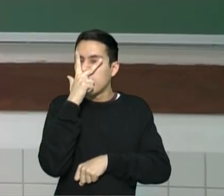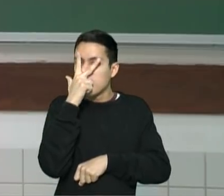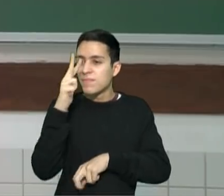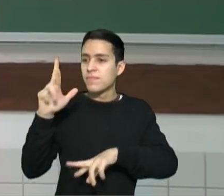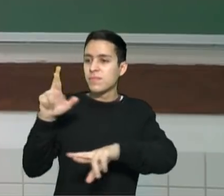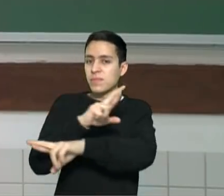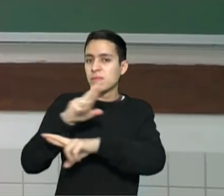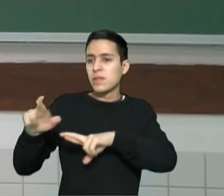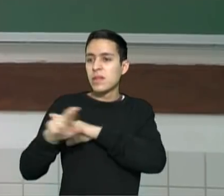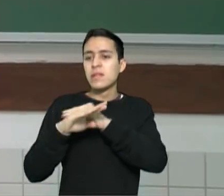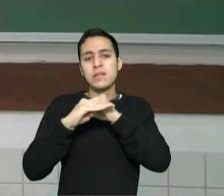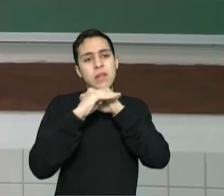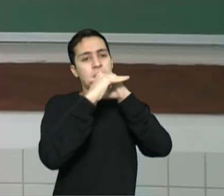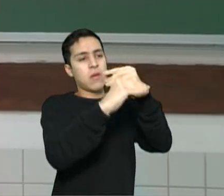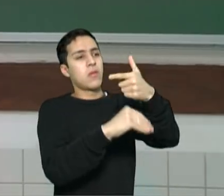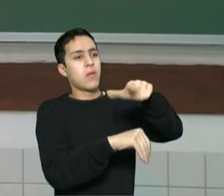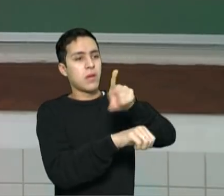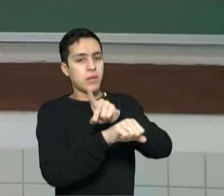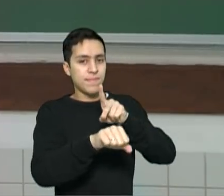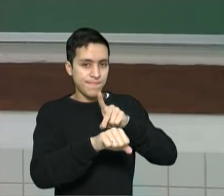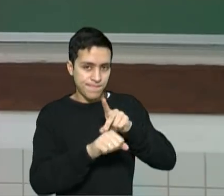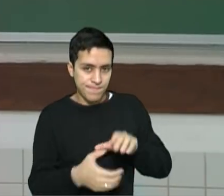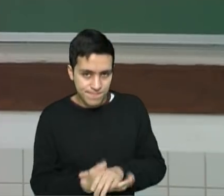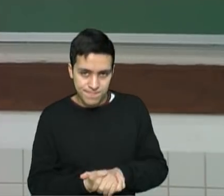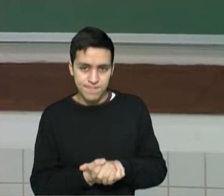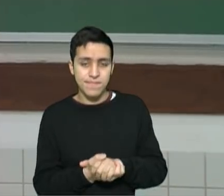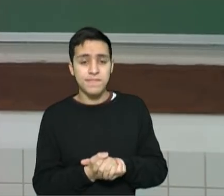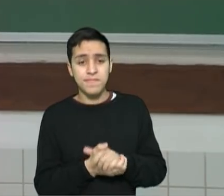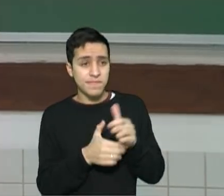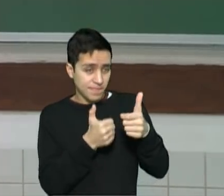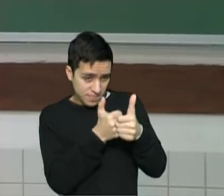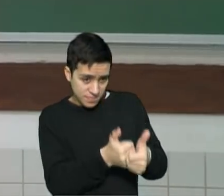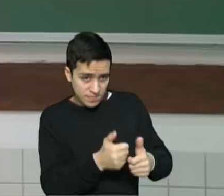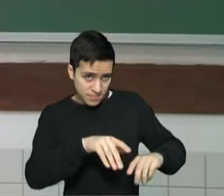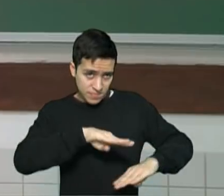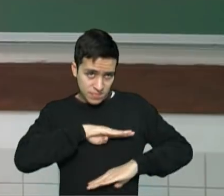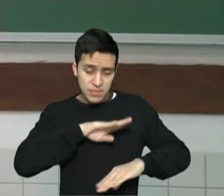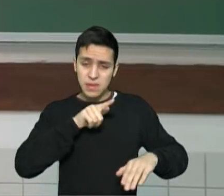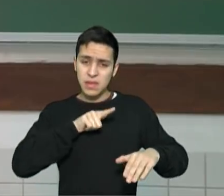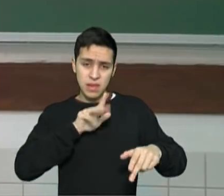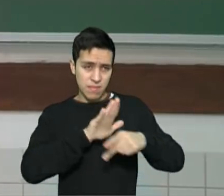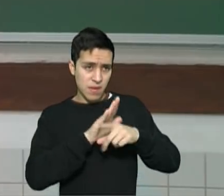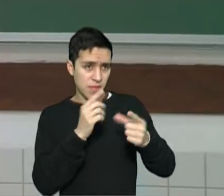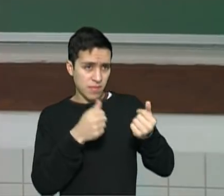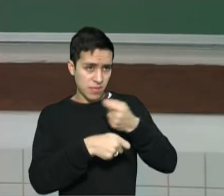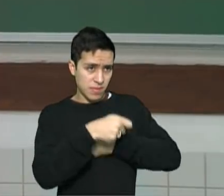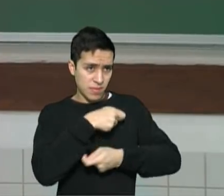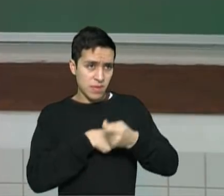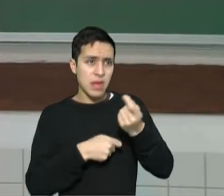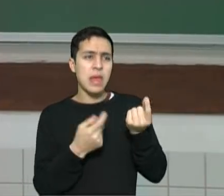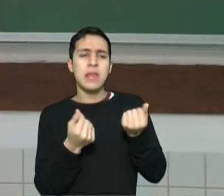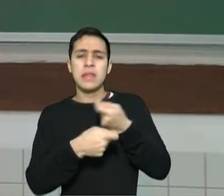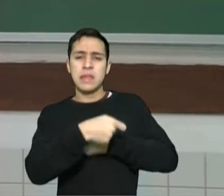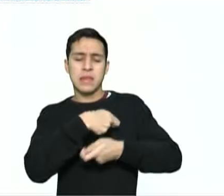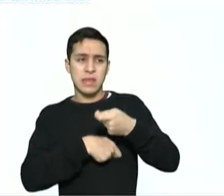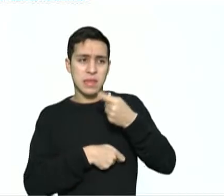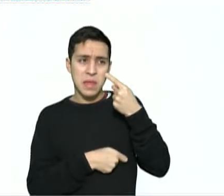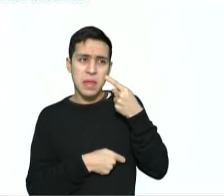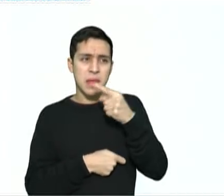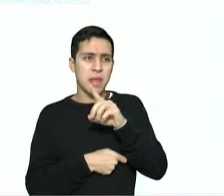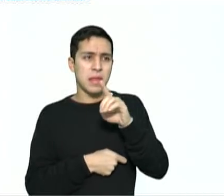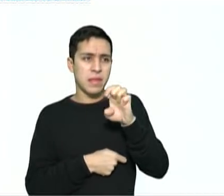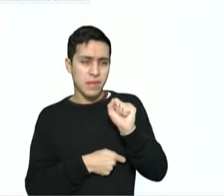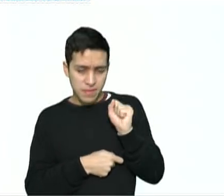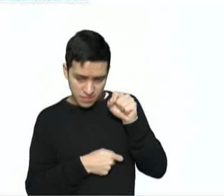relação de igualdade com os outros. Dentro dessa situação, eles têm até um dinheiro próprio. Esse dinheiro próprio é o 10,